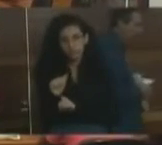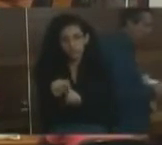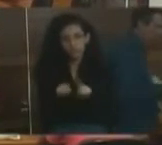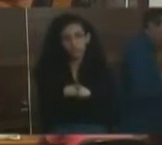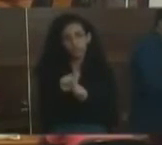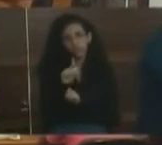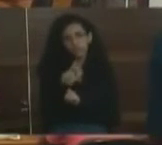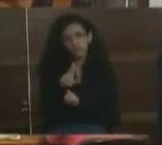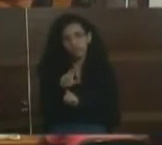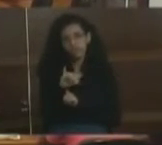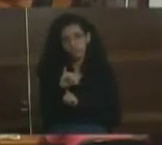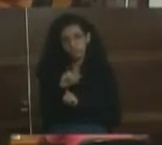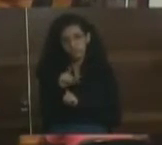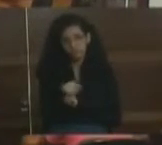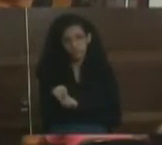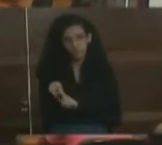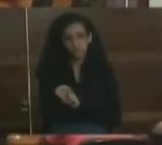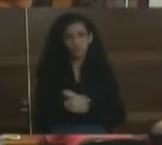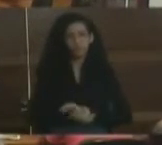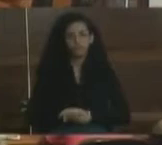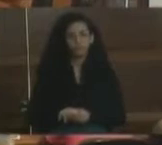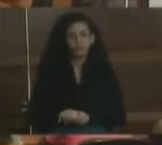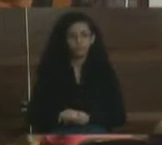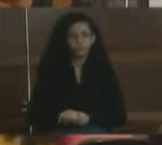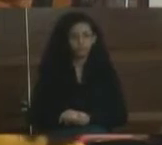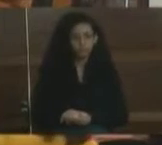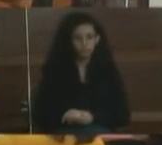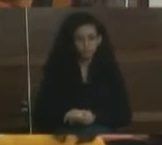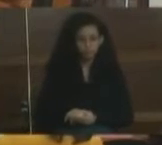luiz neto secretário sport 1